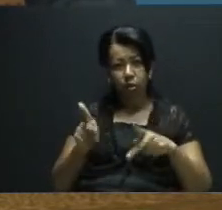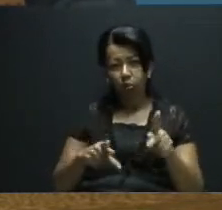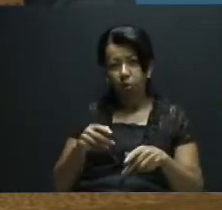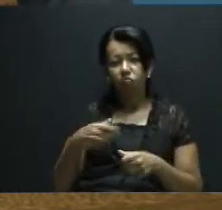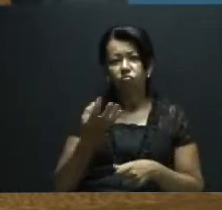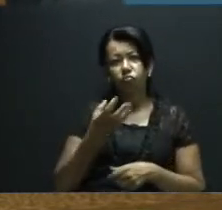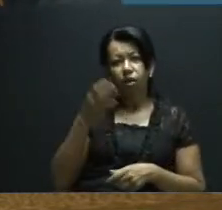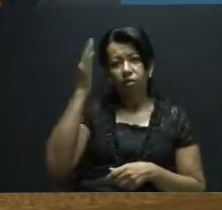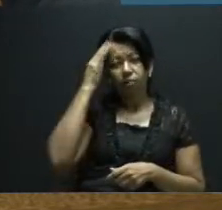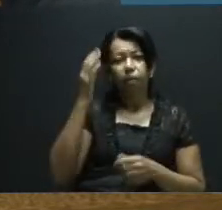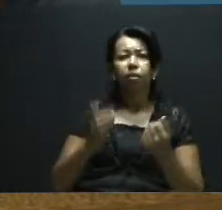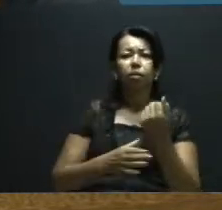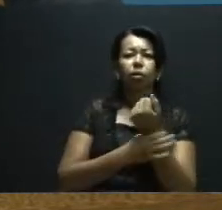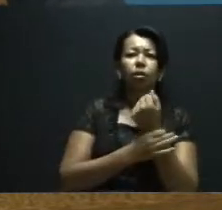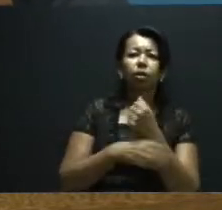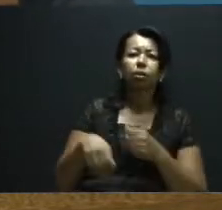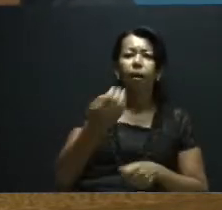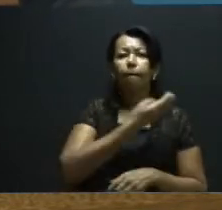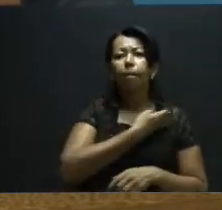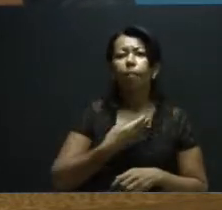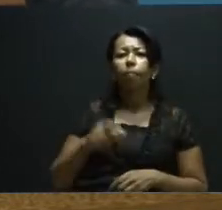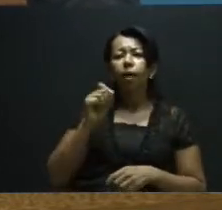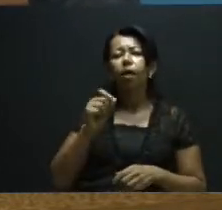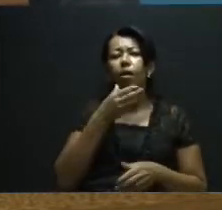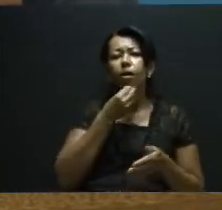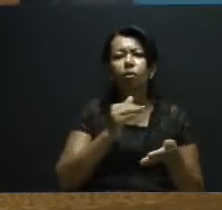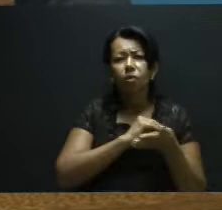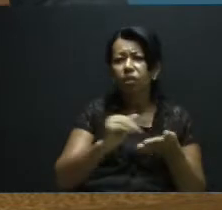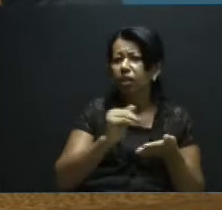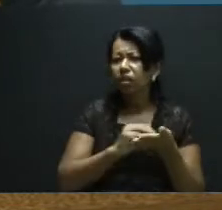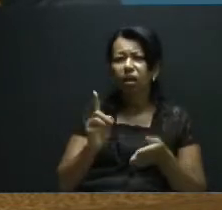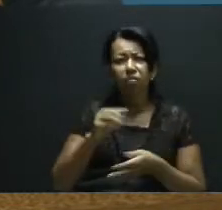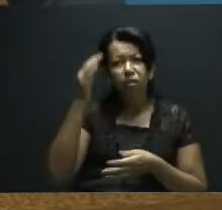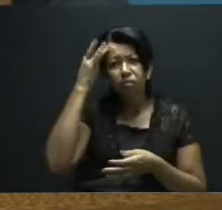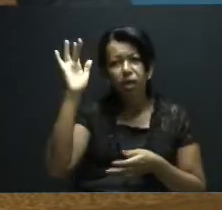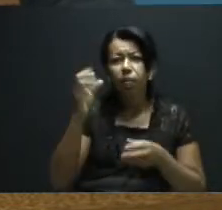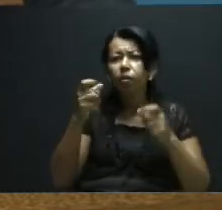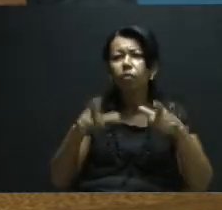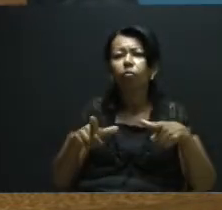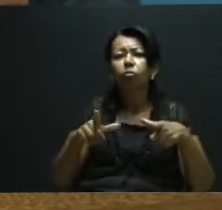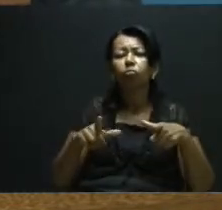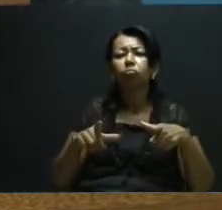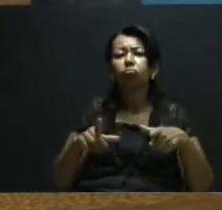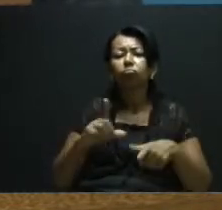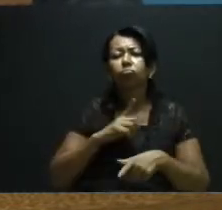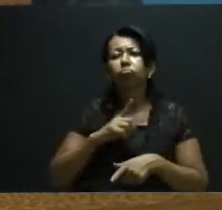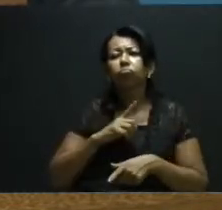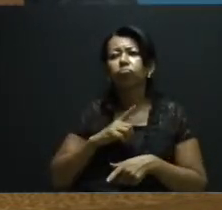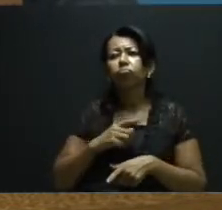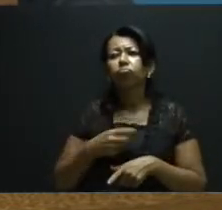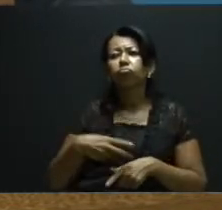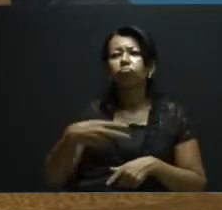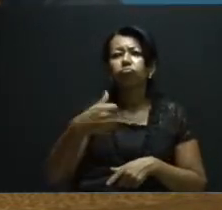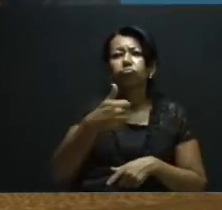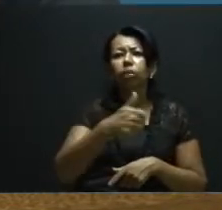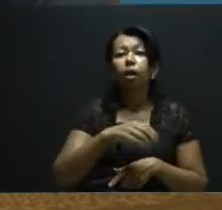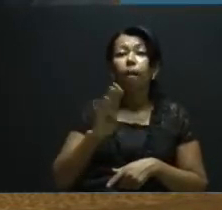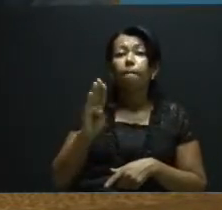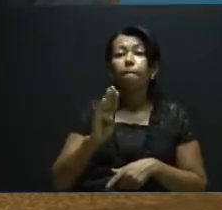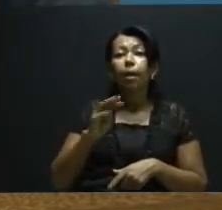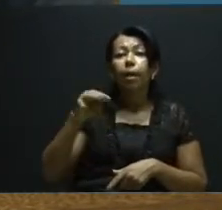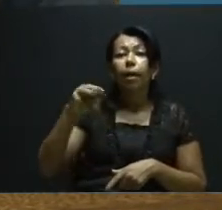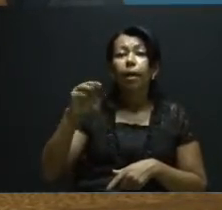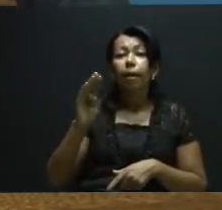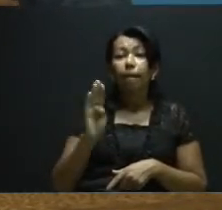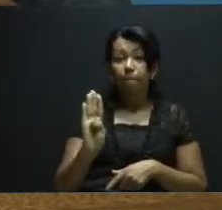referente à segurança pública e o secretário não sabe onde é o 21º bpm que é